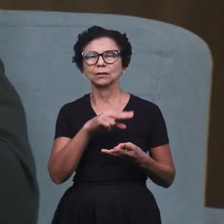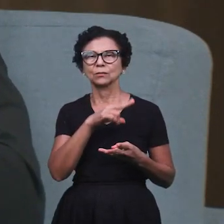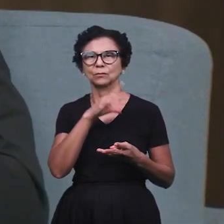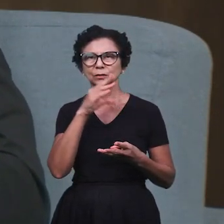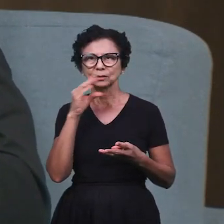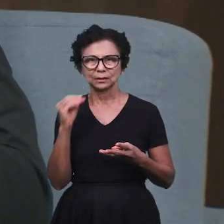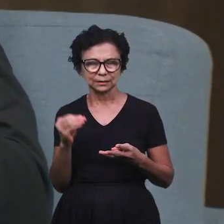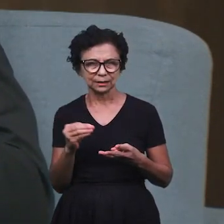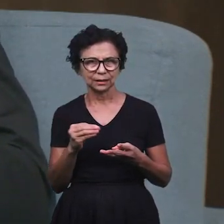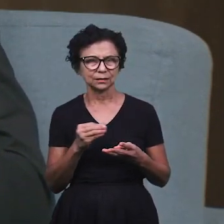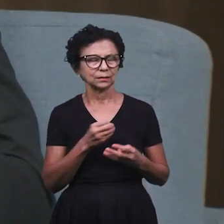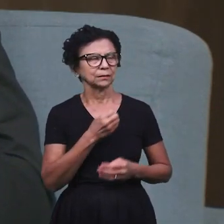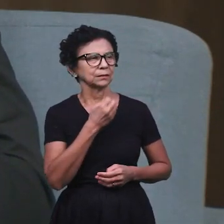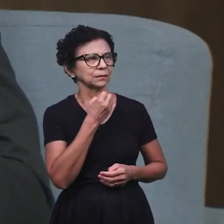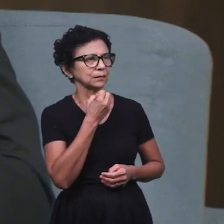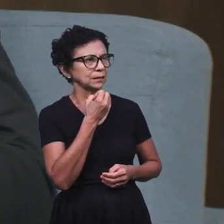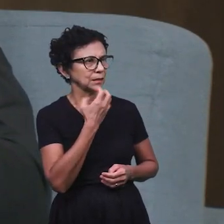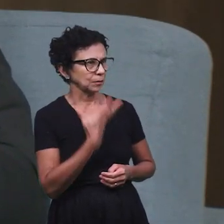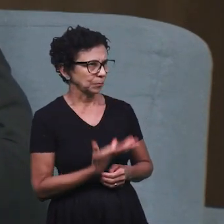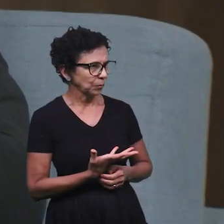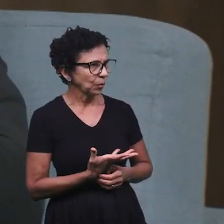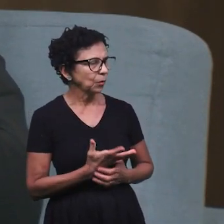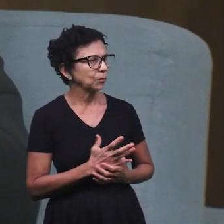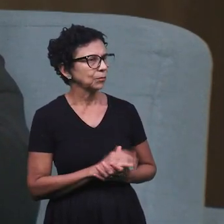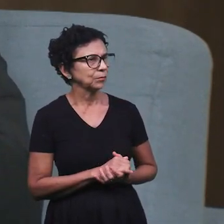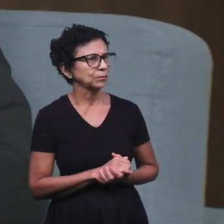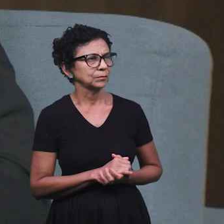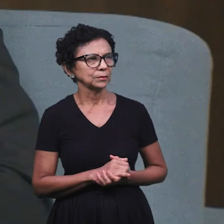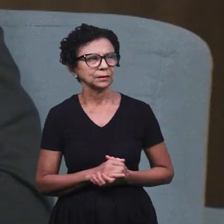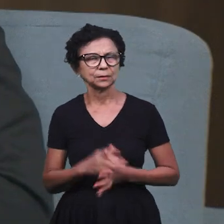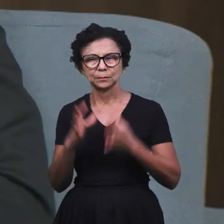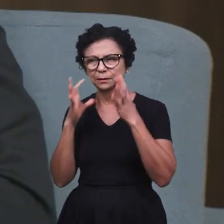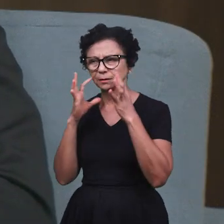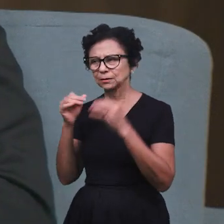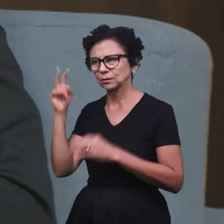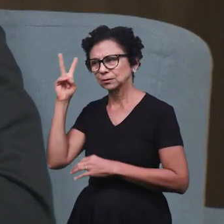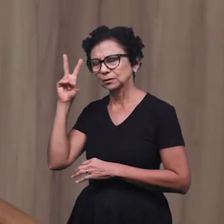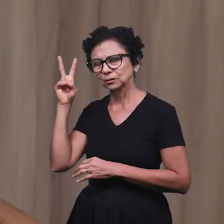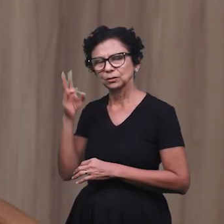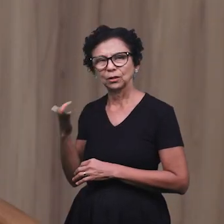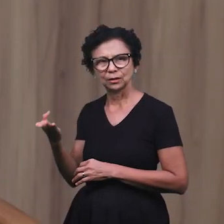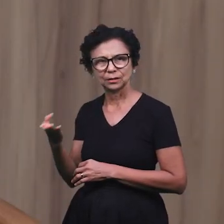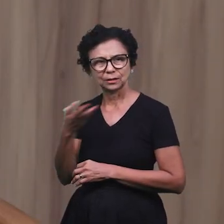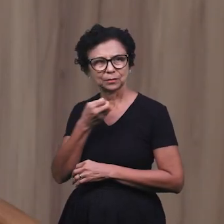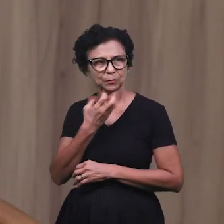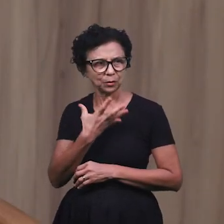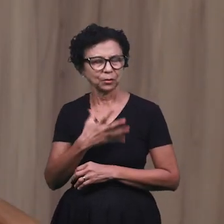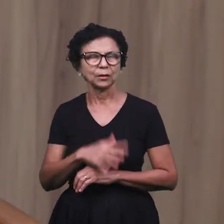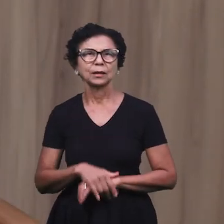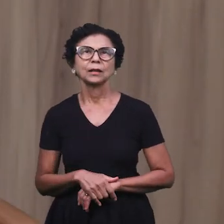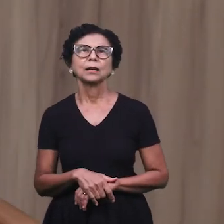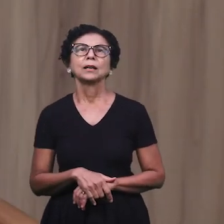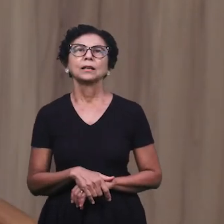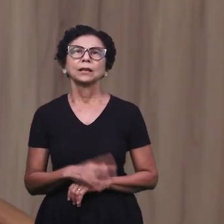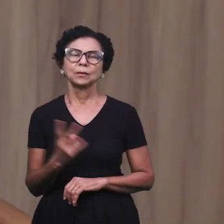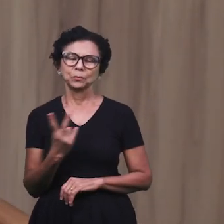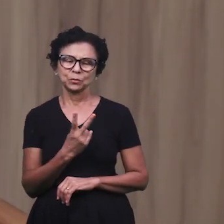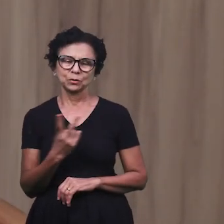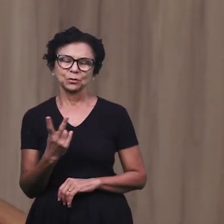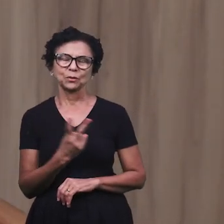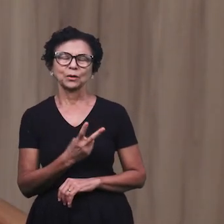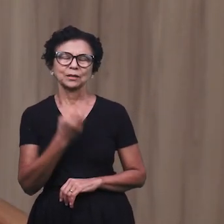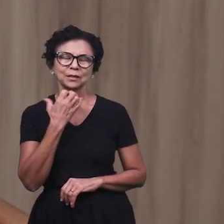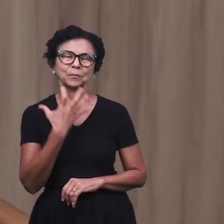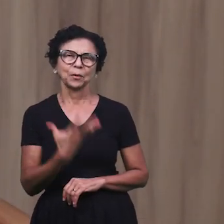de benéfica na vida daquele que escuta as histórias dos idosos? Então, Abel, com certeza é para ambas partes, né?